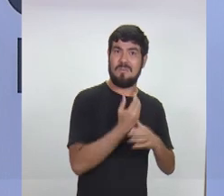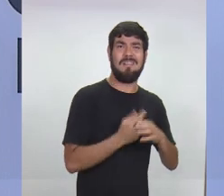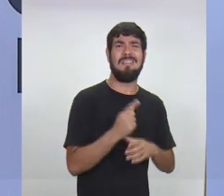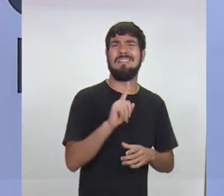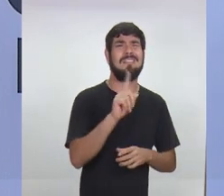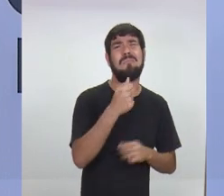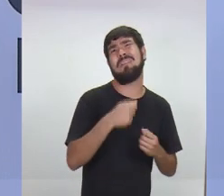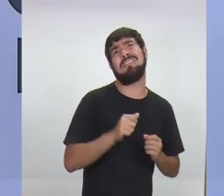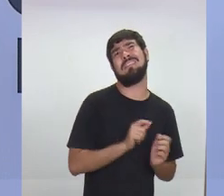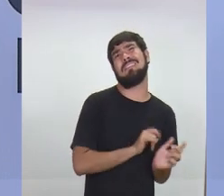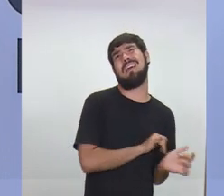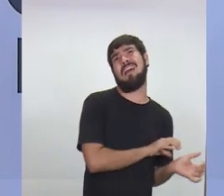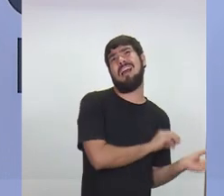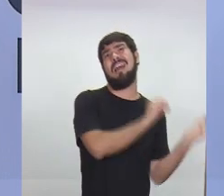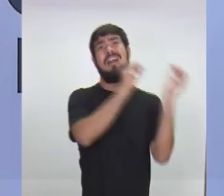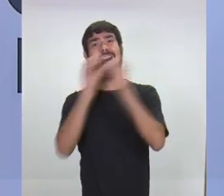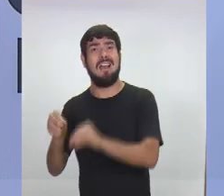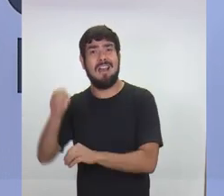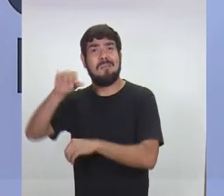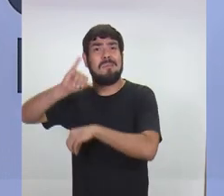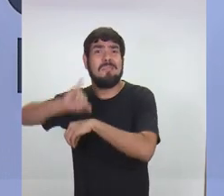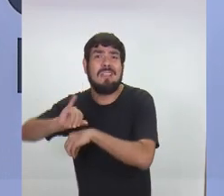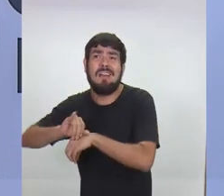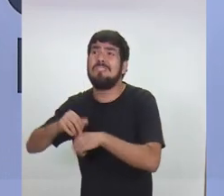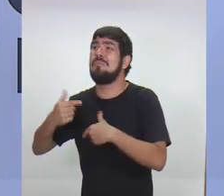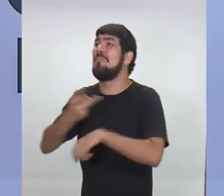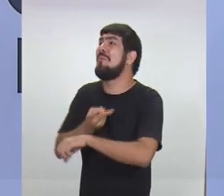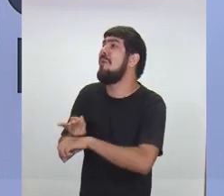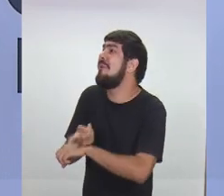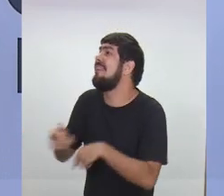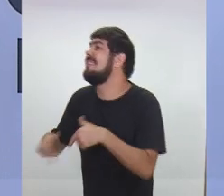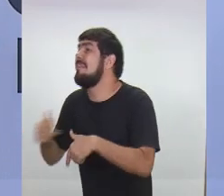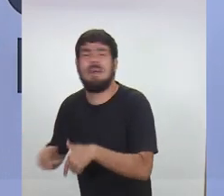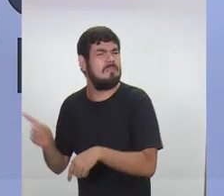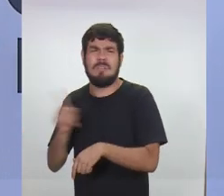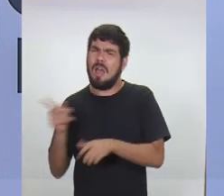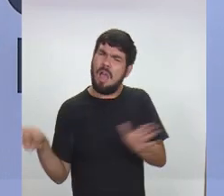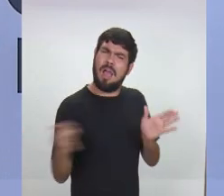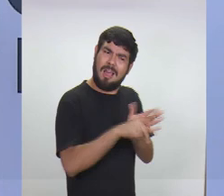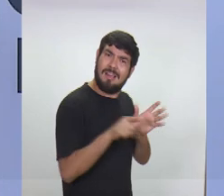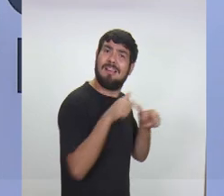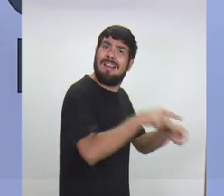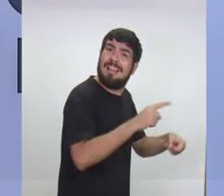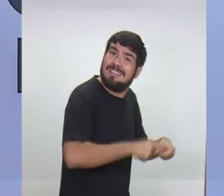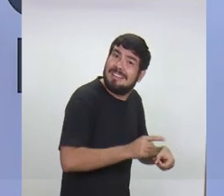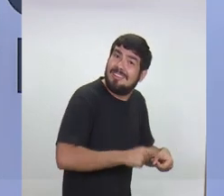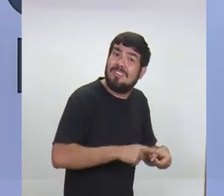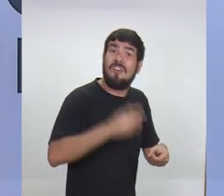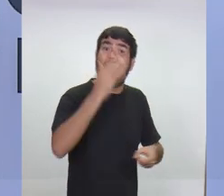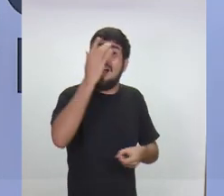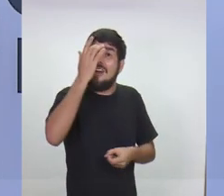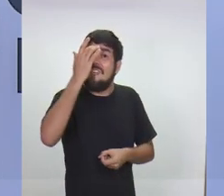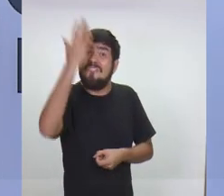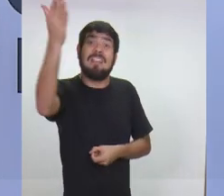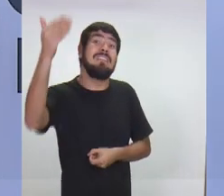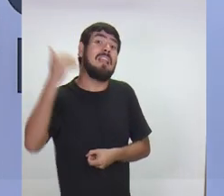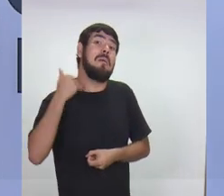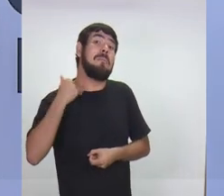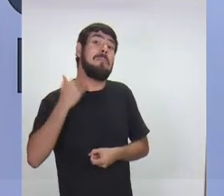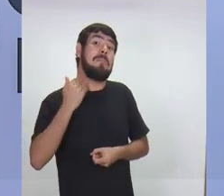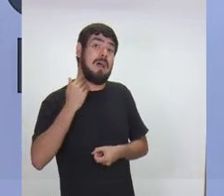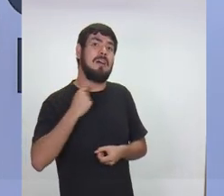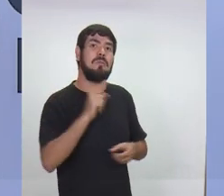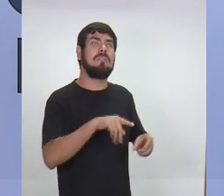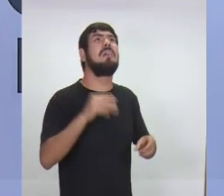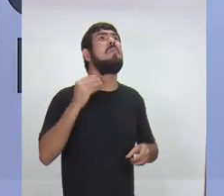para procurar emprego e renda que ele vai gerar lá mesmo e para isso acontecer nós temos que facilitar o crédito para o produtor rural nós temos banco da